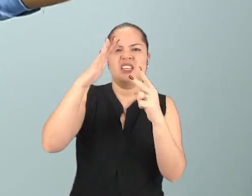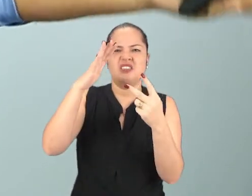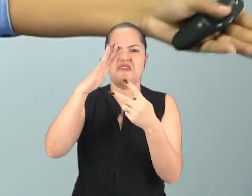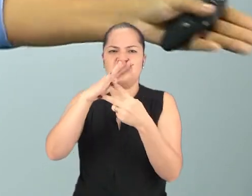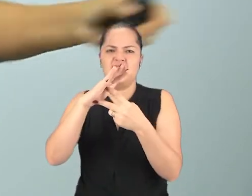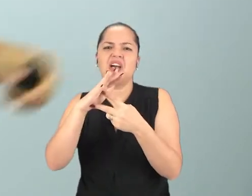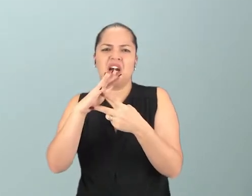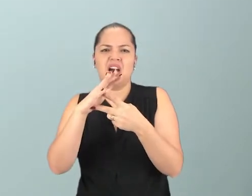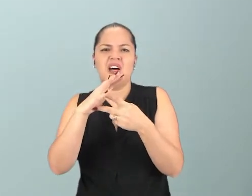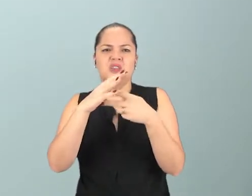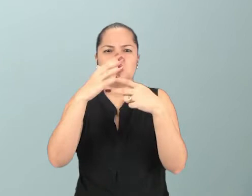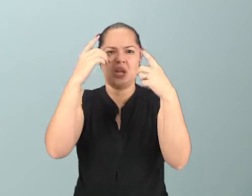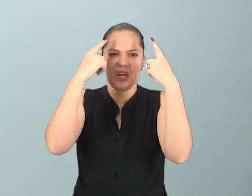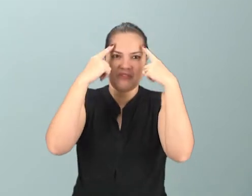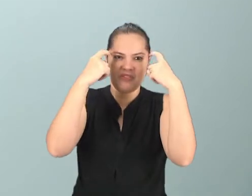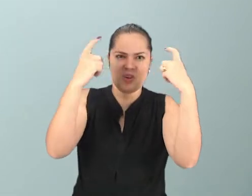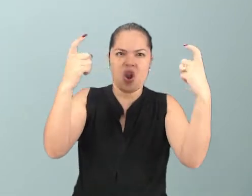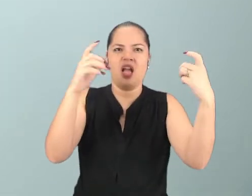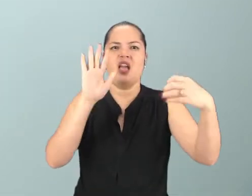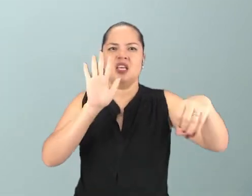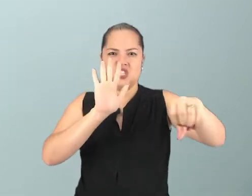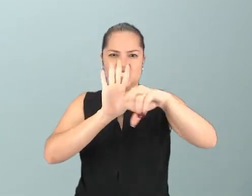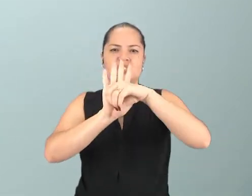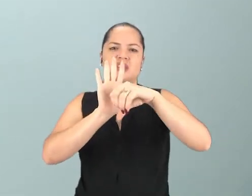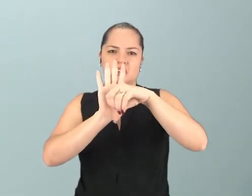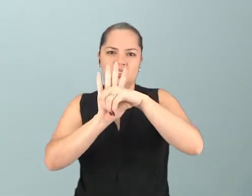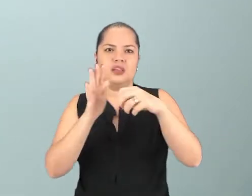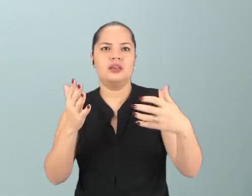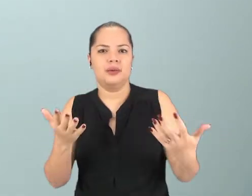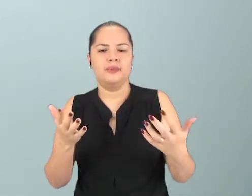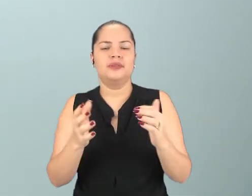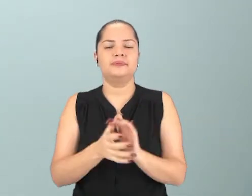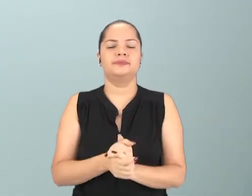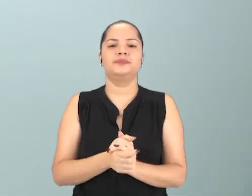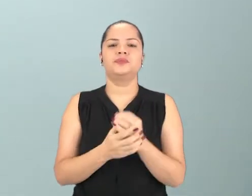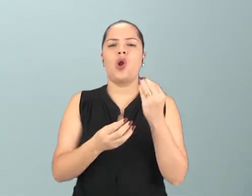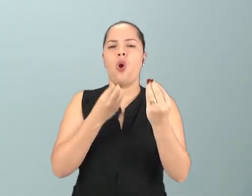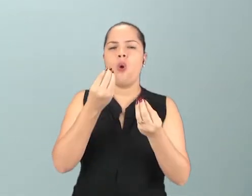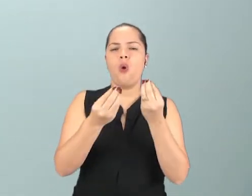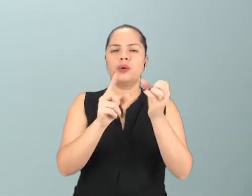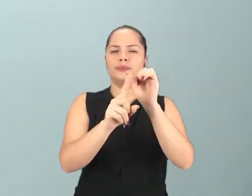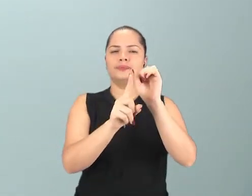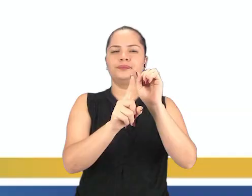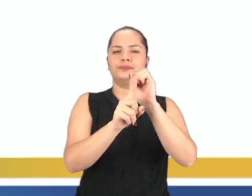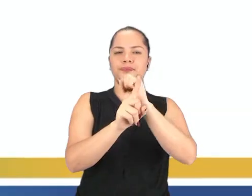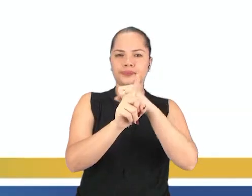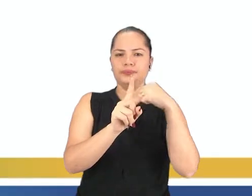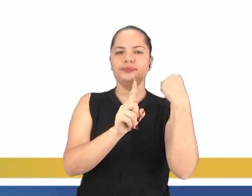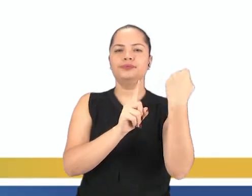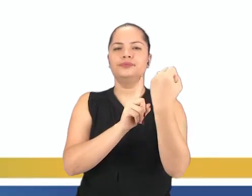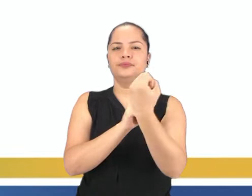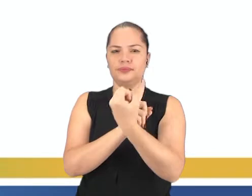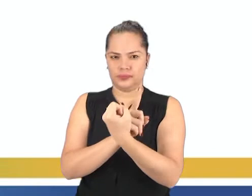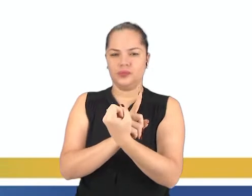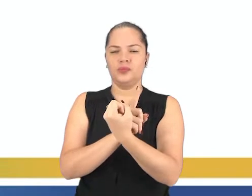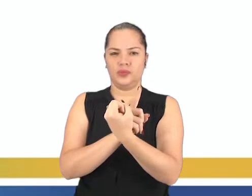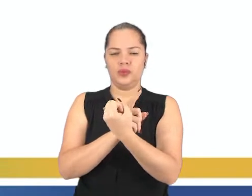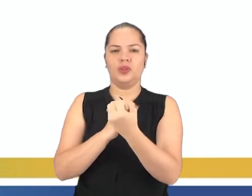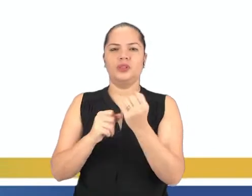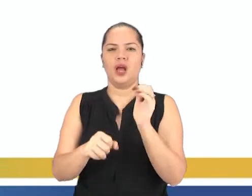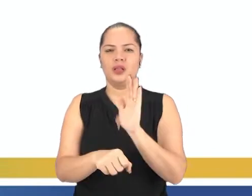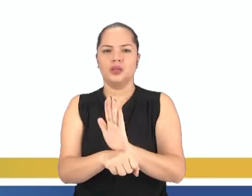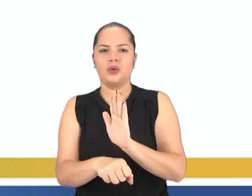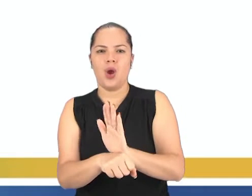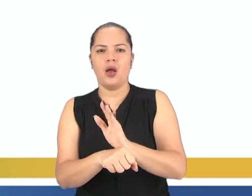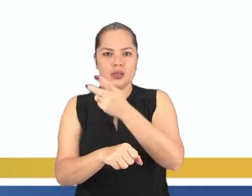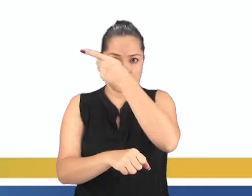para outras pessoas, infelizmente. Vamos lá, como a sociedade tem tratado os negros? Qual a sua opinião